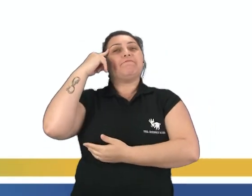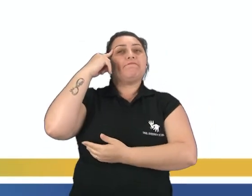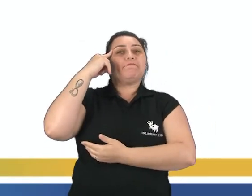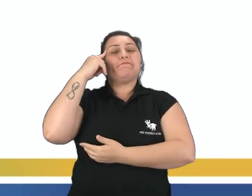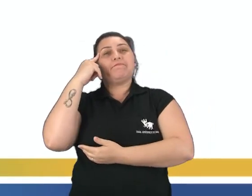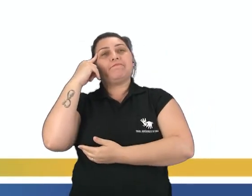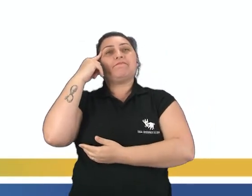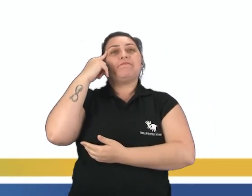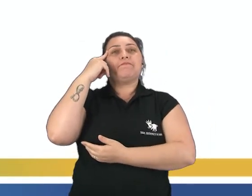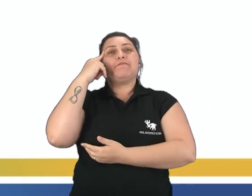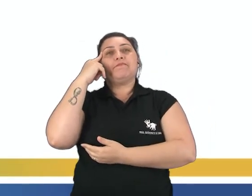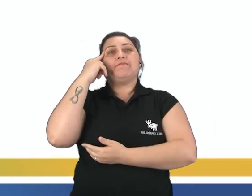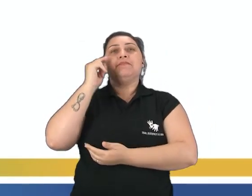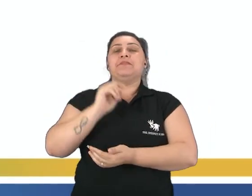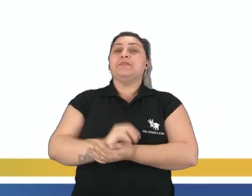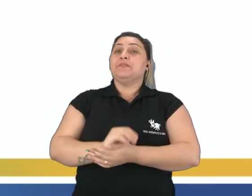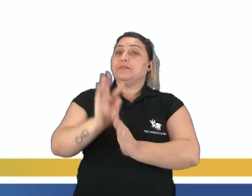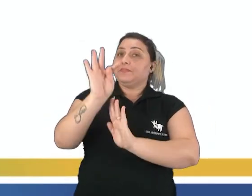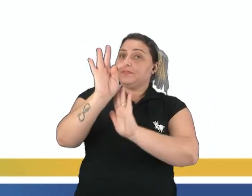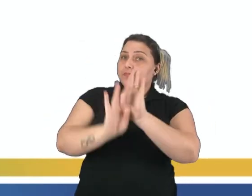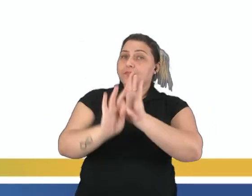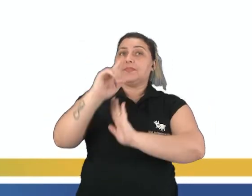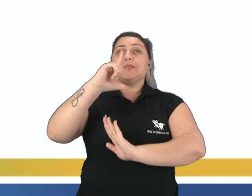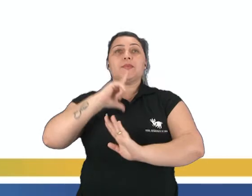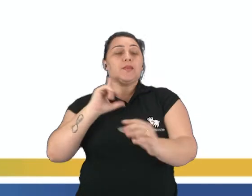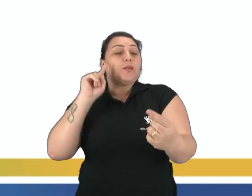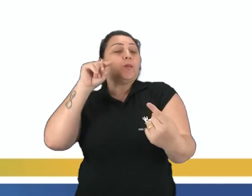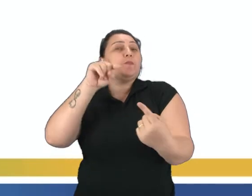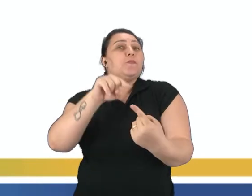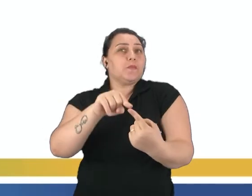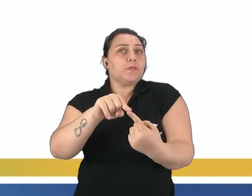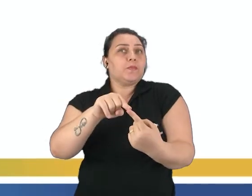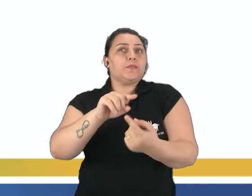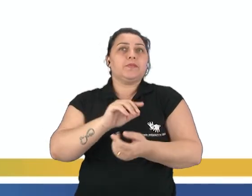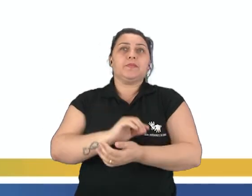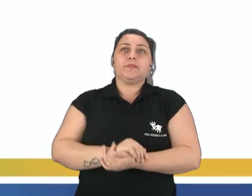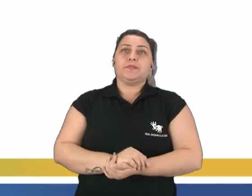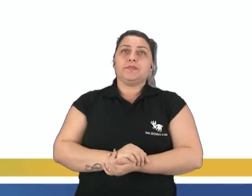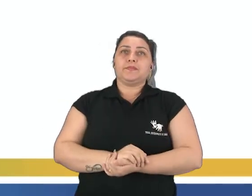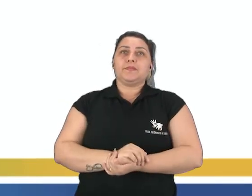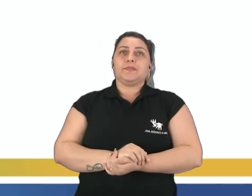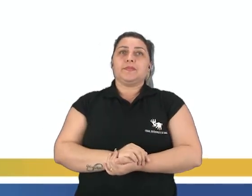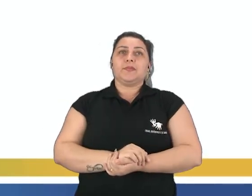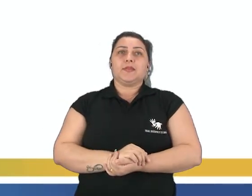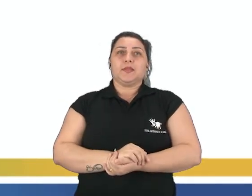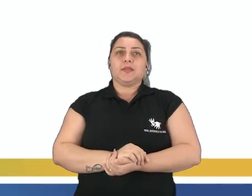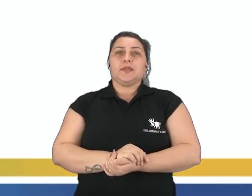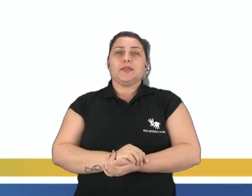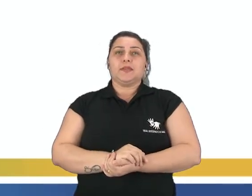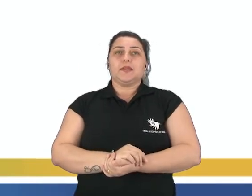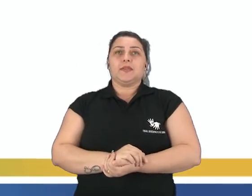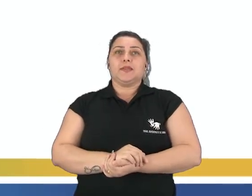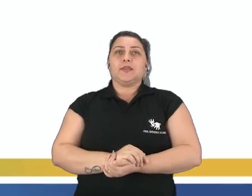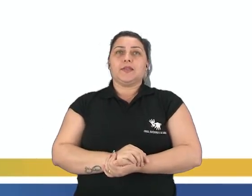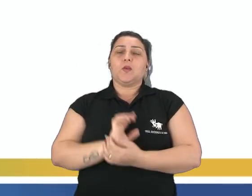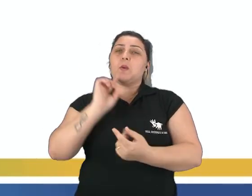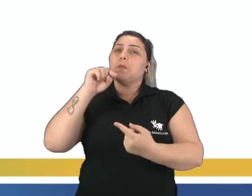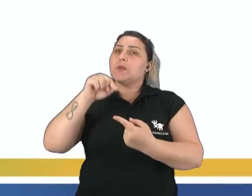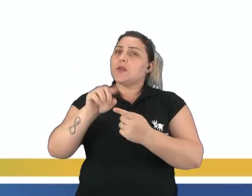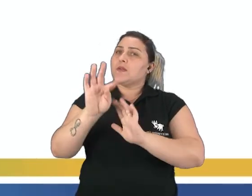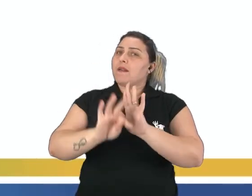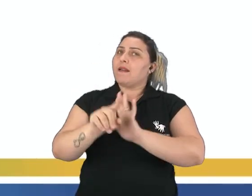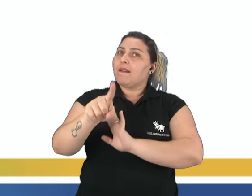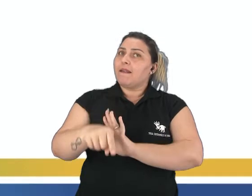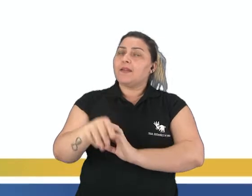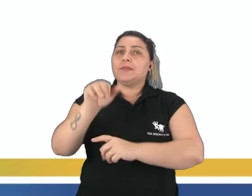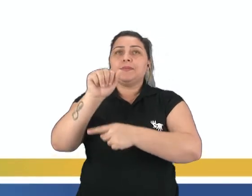né? Esse texto tem como objetivo, essa forma de texto, o objetivo